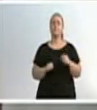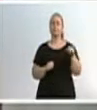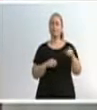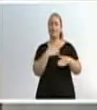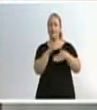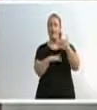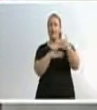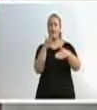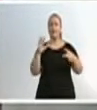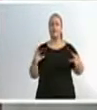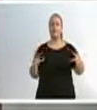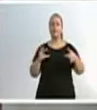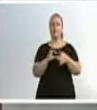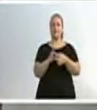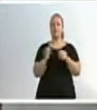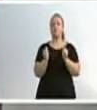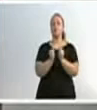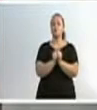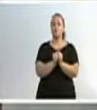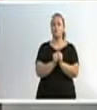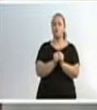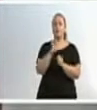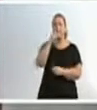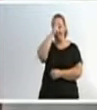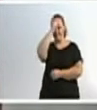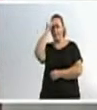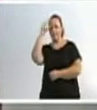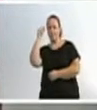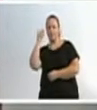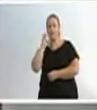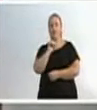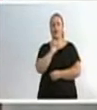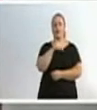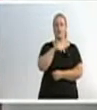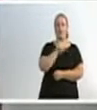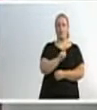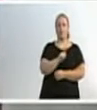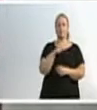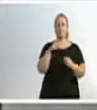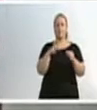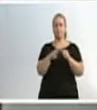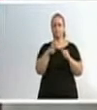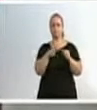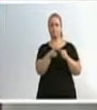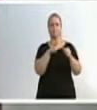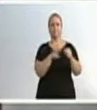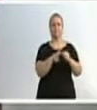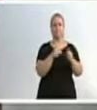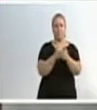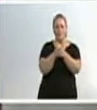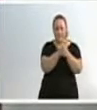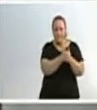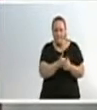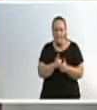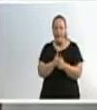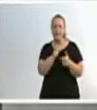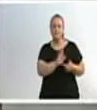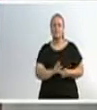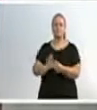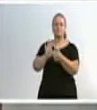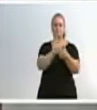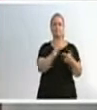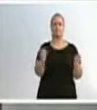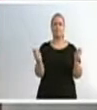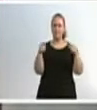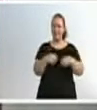desenvolveu uma parceria aqui entre a prefeitura e uma ONG para fazer um mutirão de castração de animais. Então, na nossa redondeza, já estão mostrando que é possível,